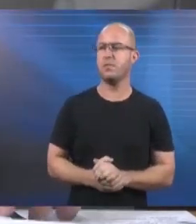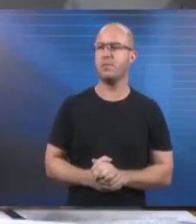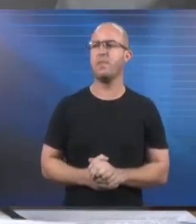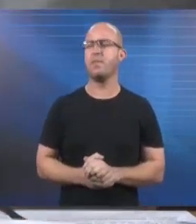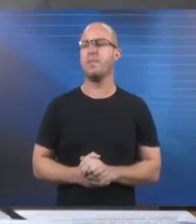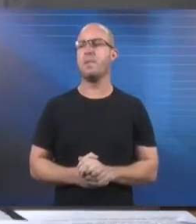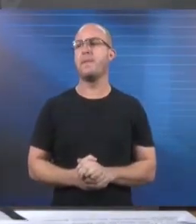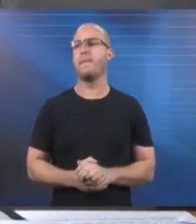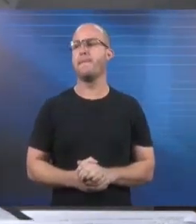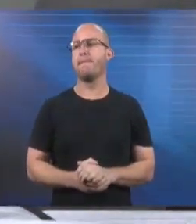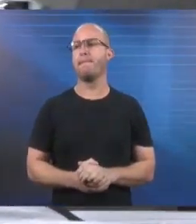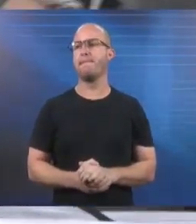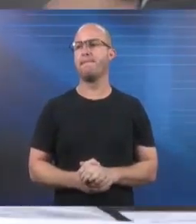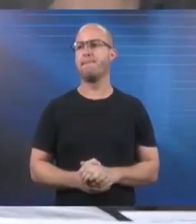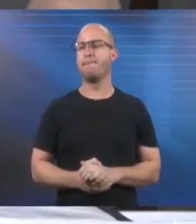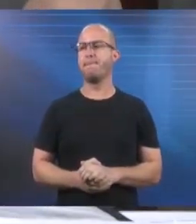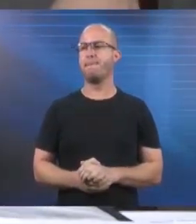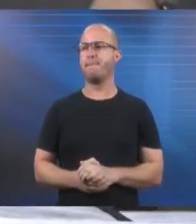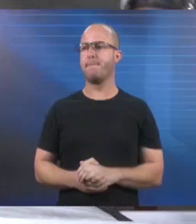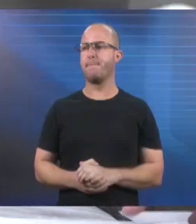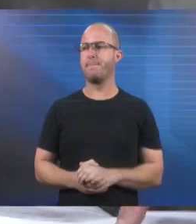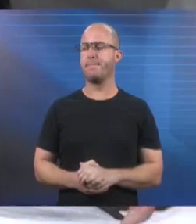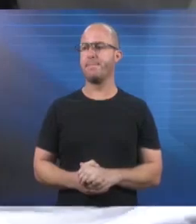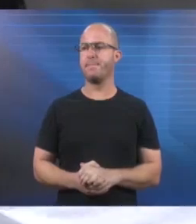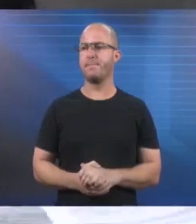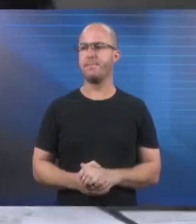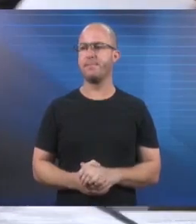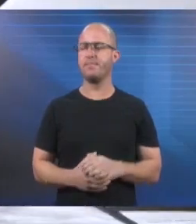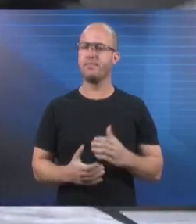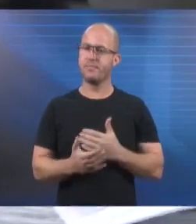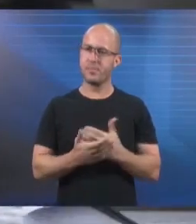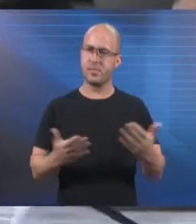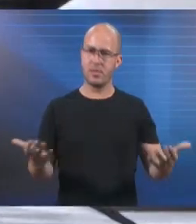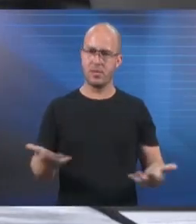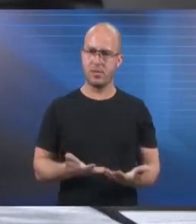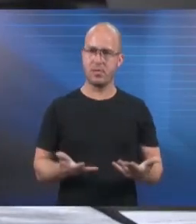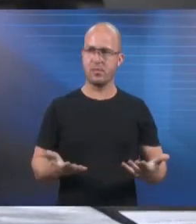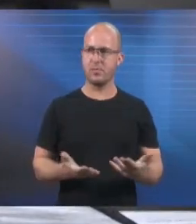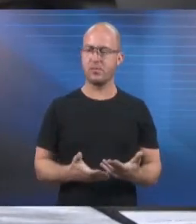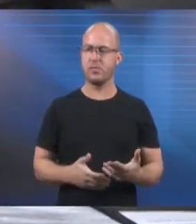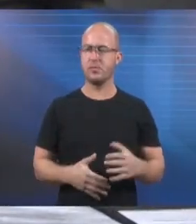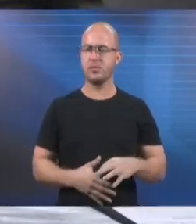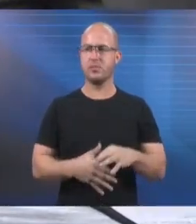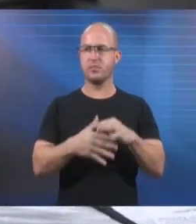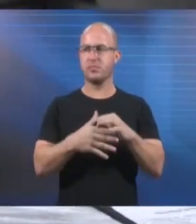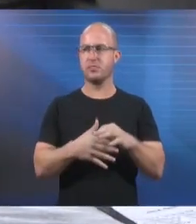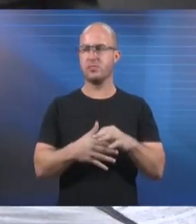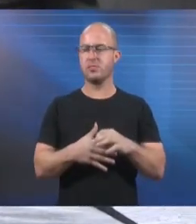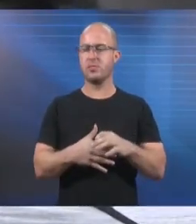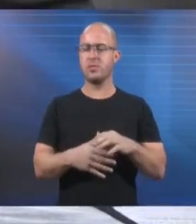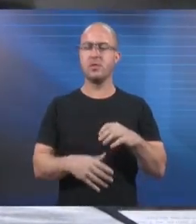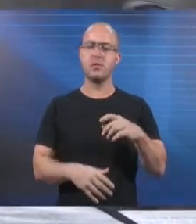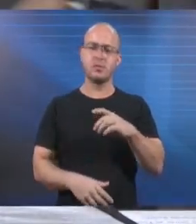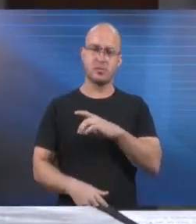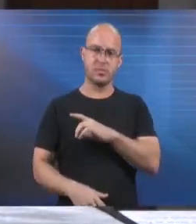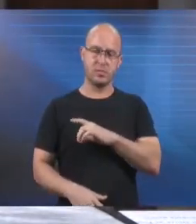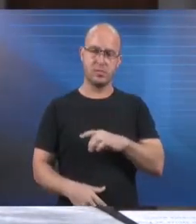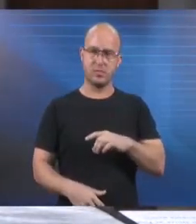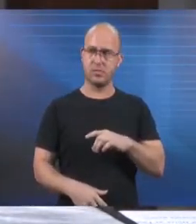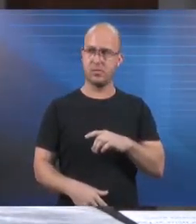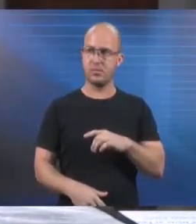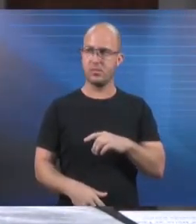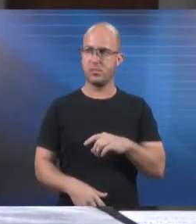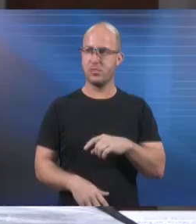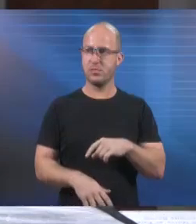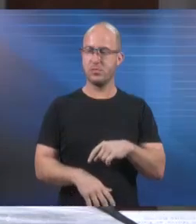para ninguém Passamos o horário destinado às lideranças faculta a palavra senhores